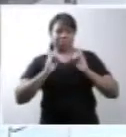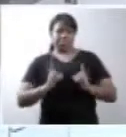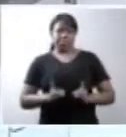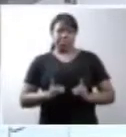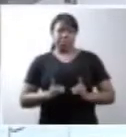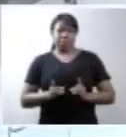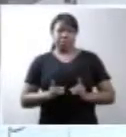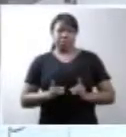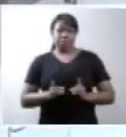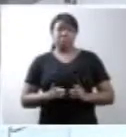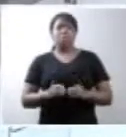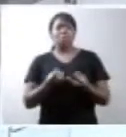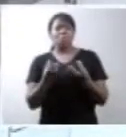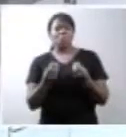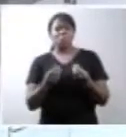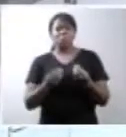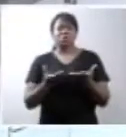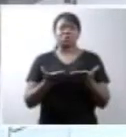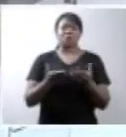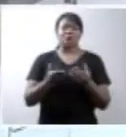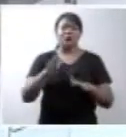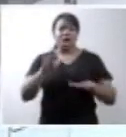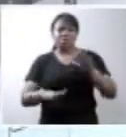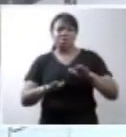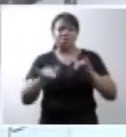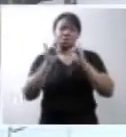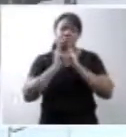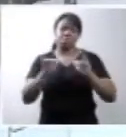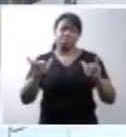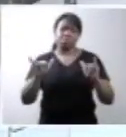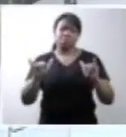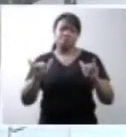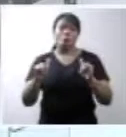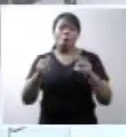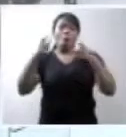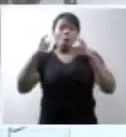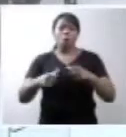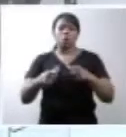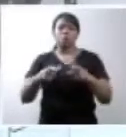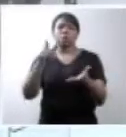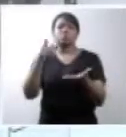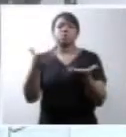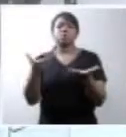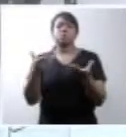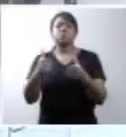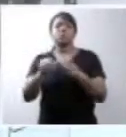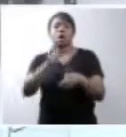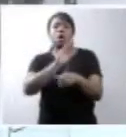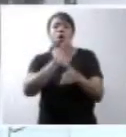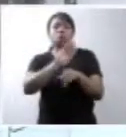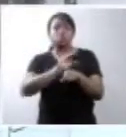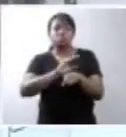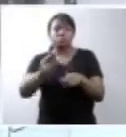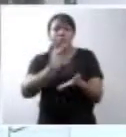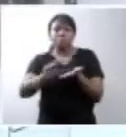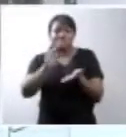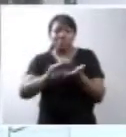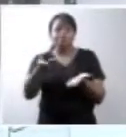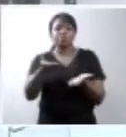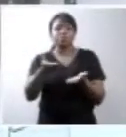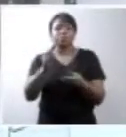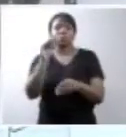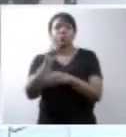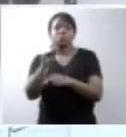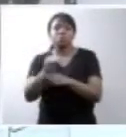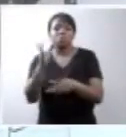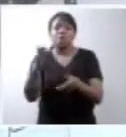difícil, entretanto, tantas vezes denunciá-los. Onde está o real investimento da sociedade?